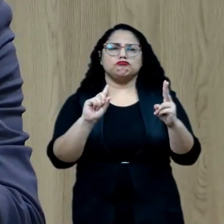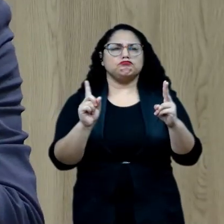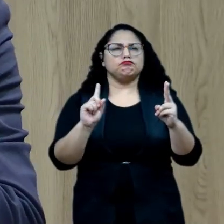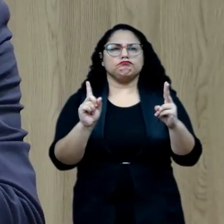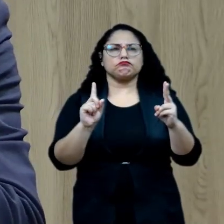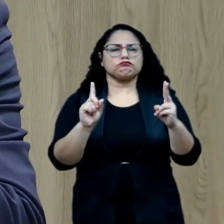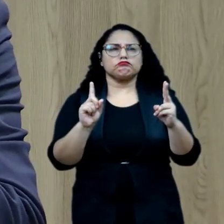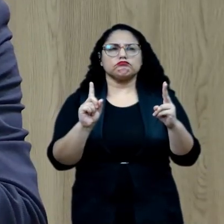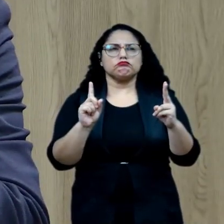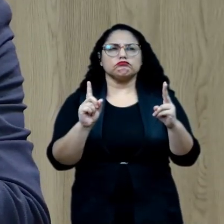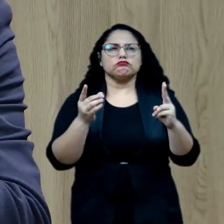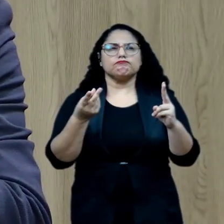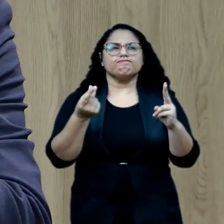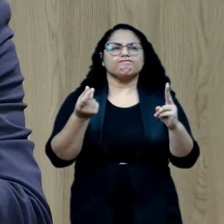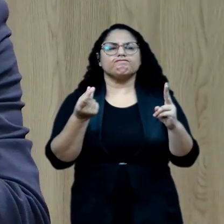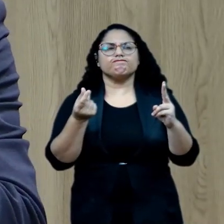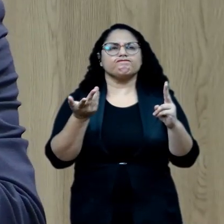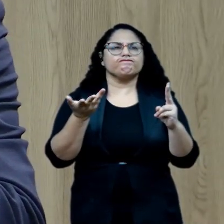necessariamente